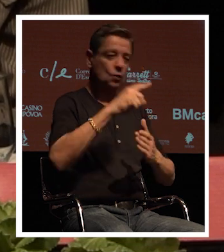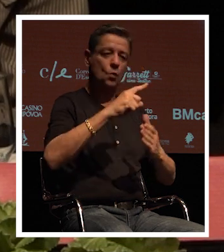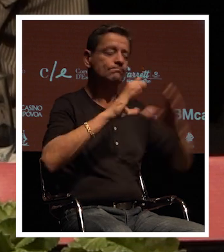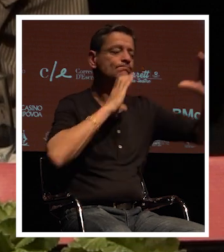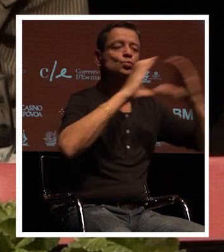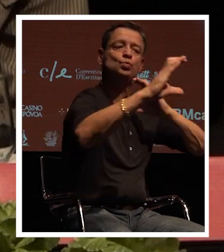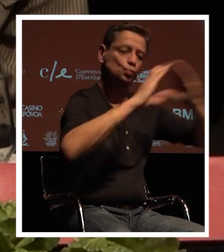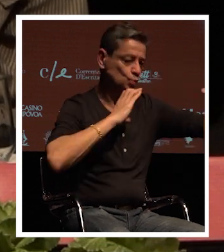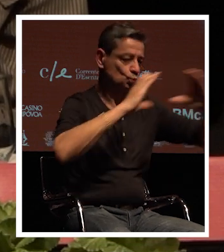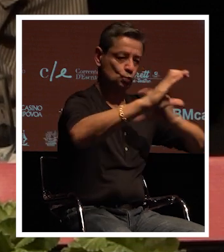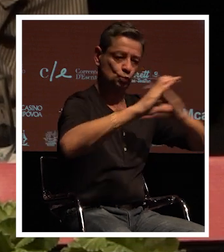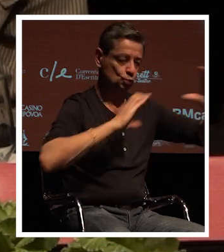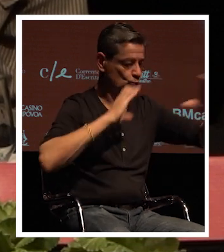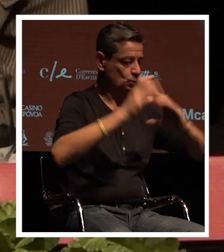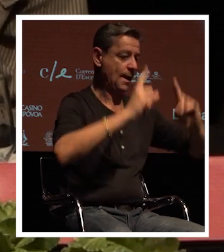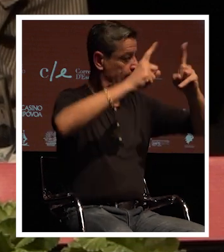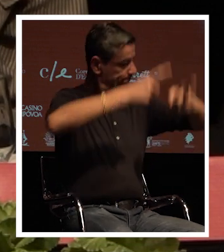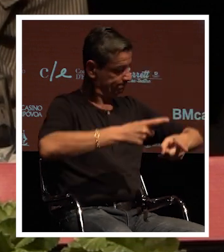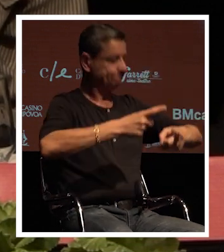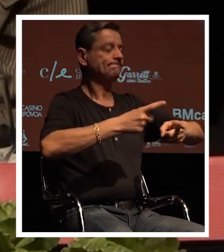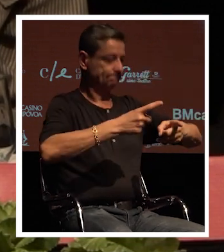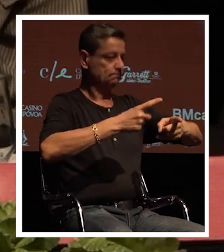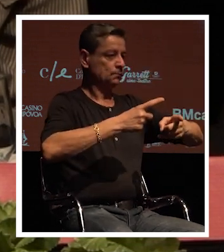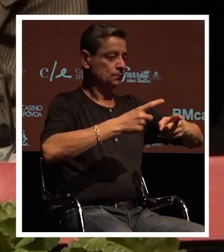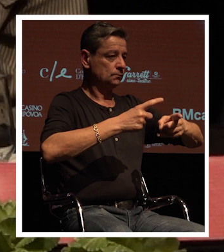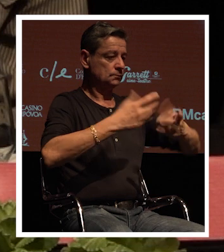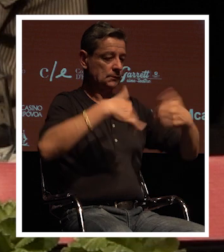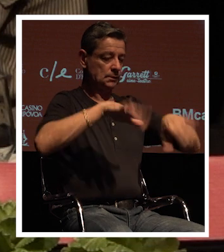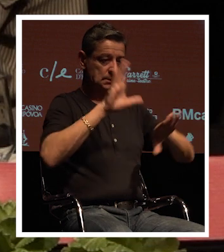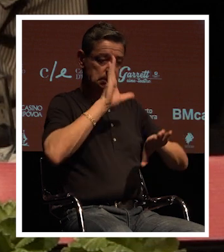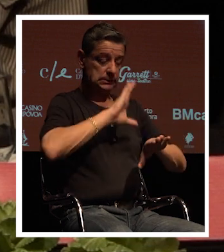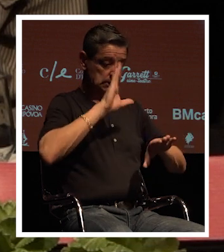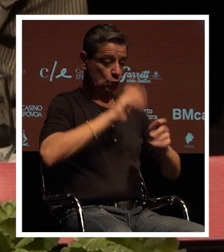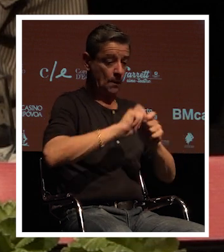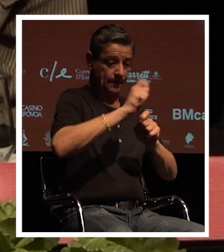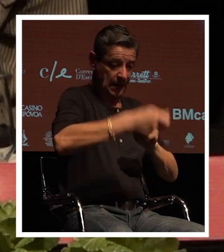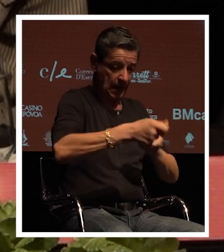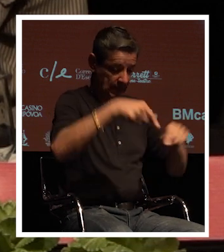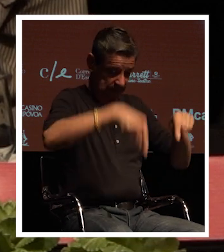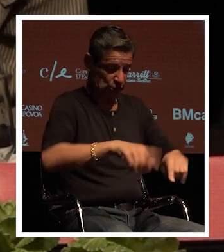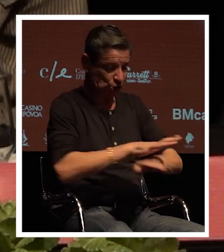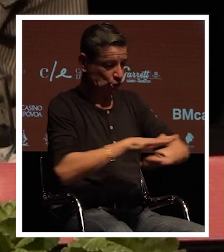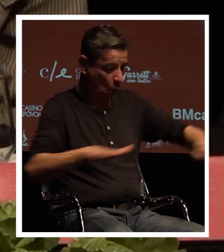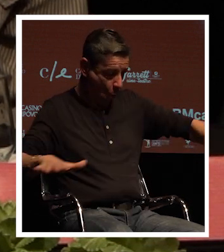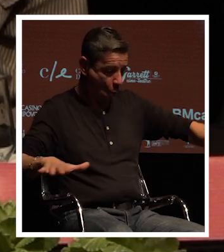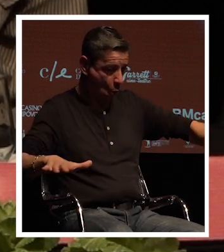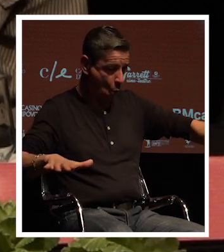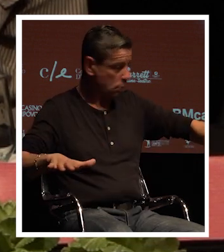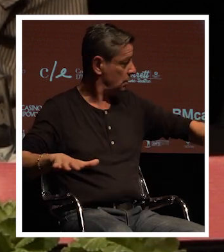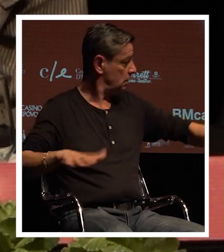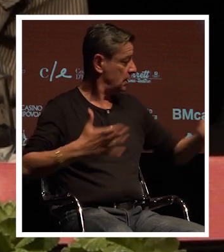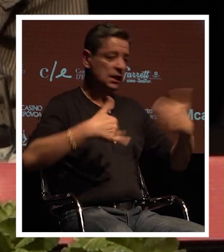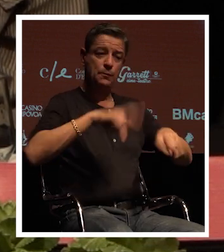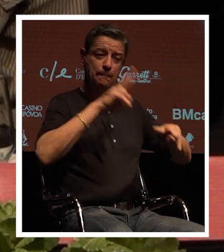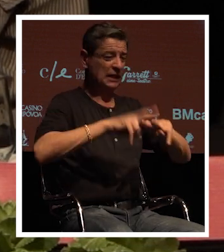diálogo ou uma regra que é se eu estou a pagar este chão isto não é